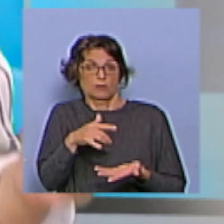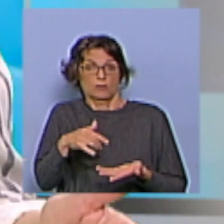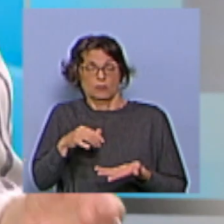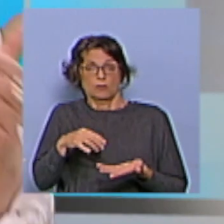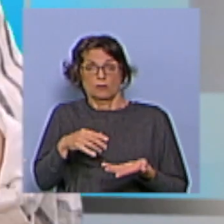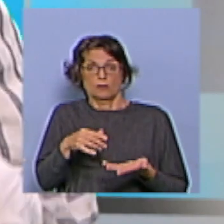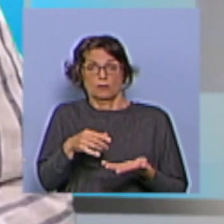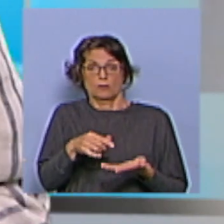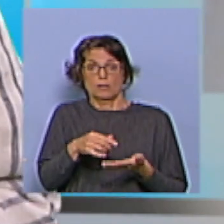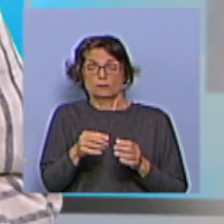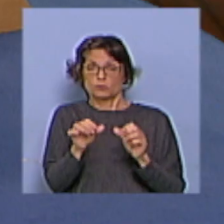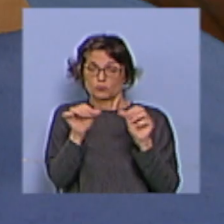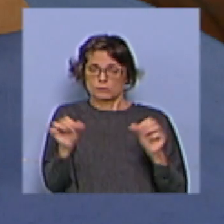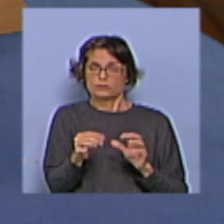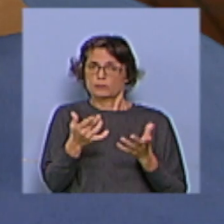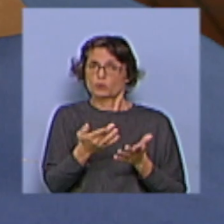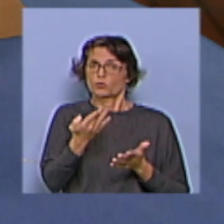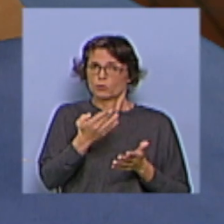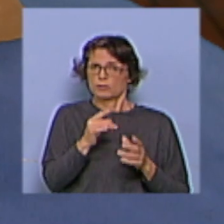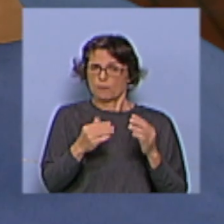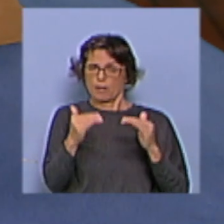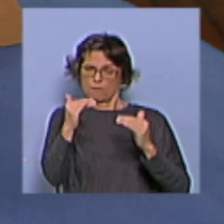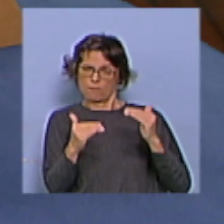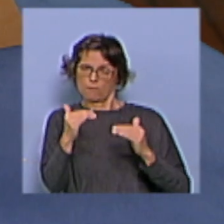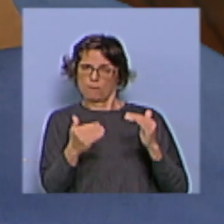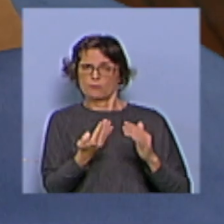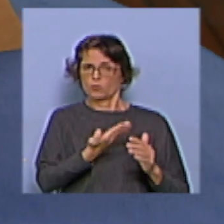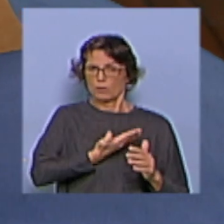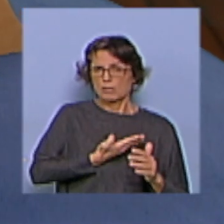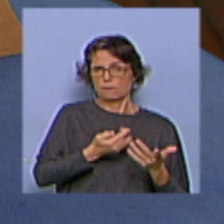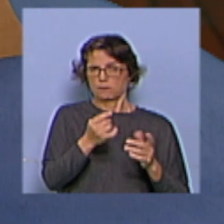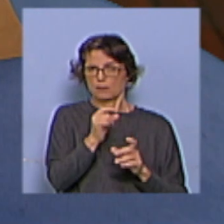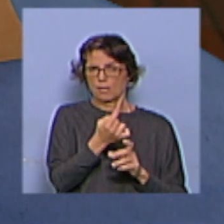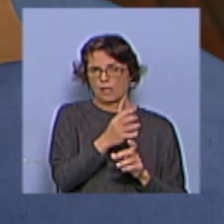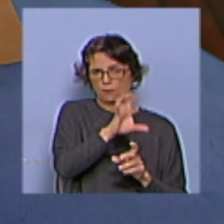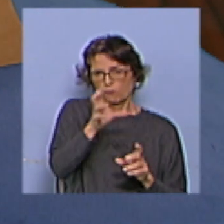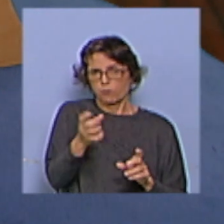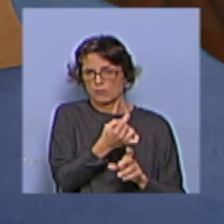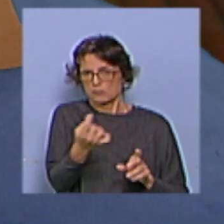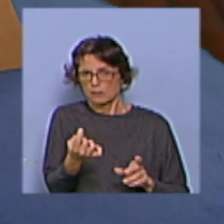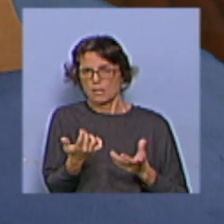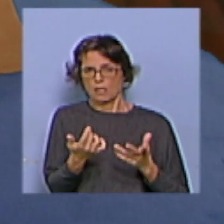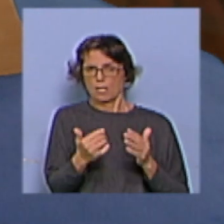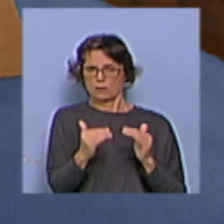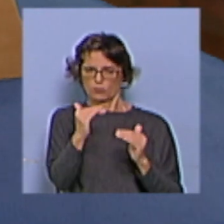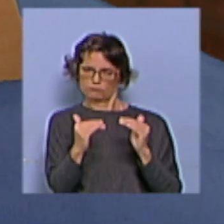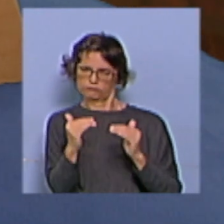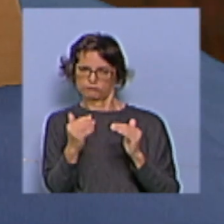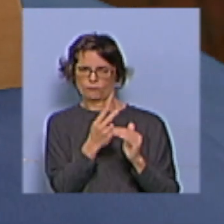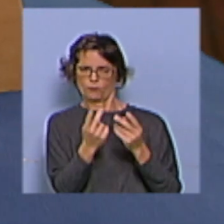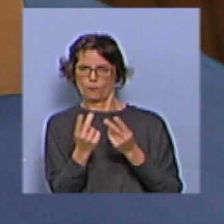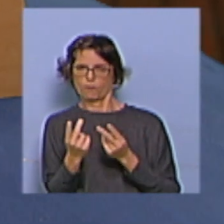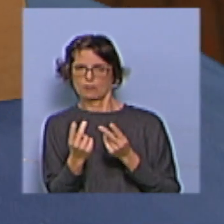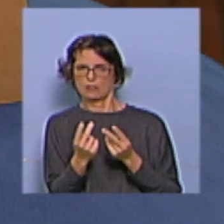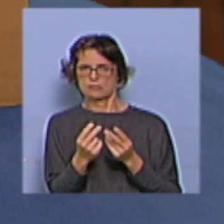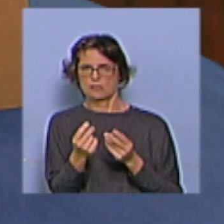também a dívida que tinham os países, o nível per capita, portanto, é uma avaliação justa, mas, de